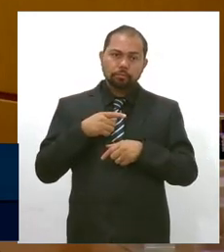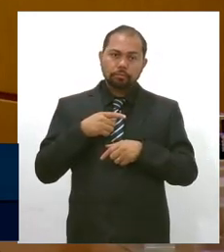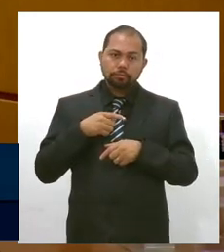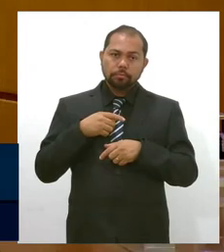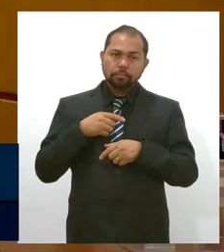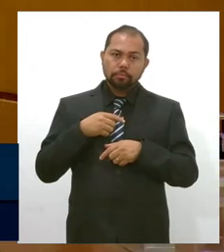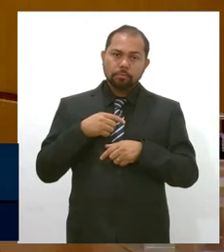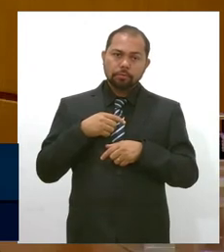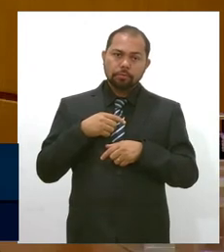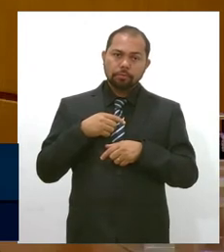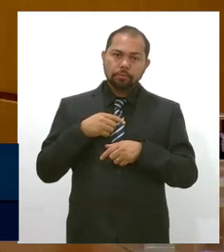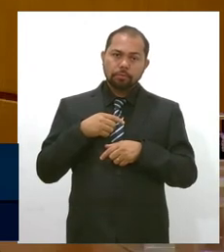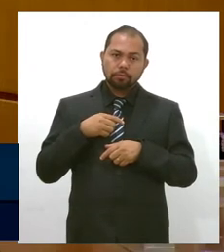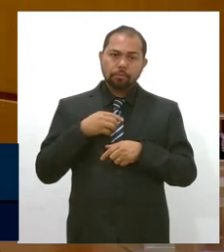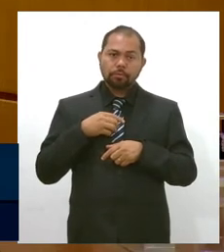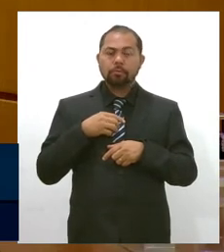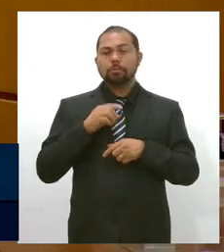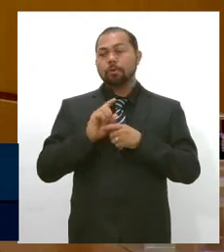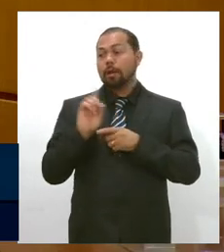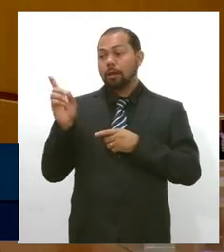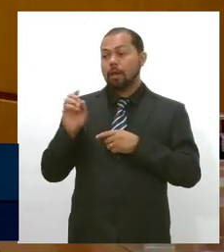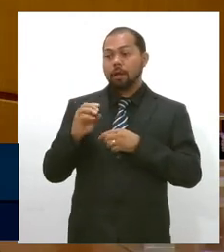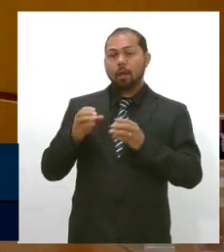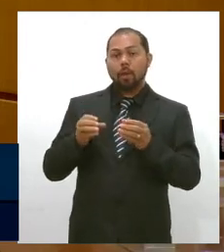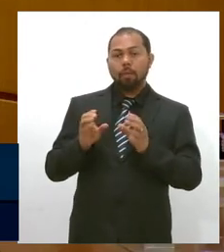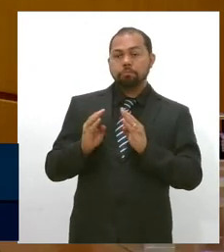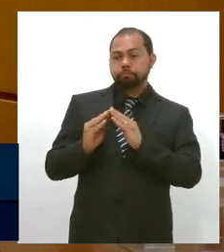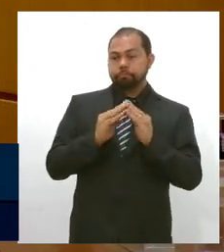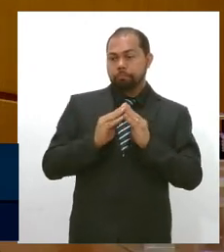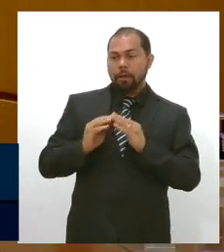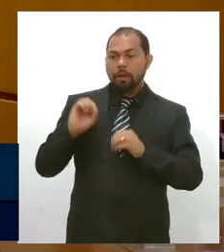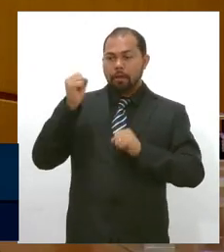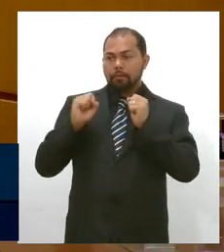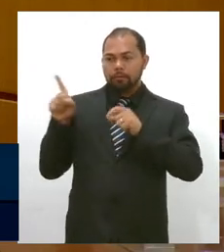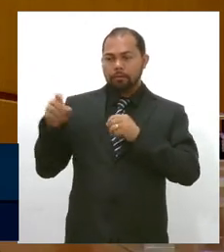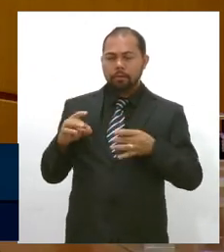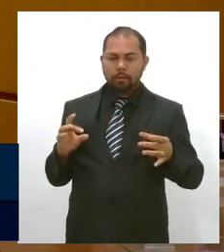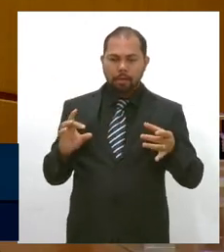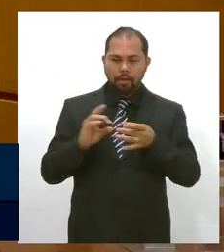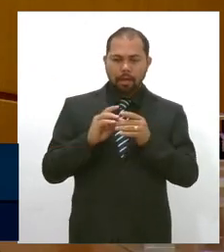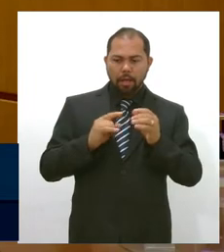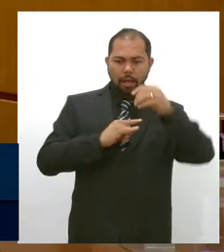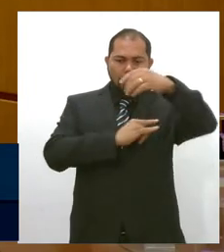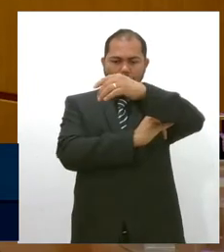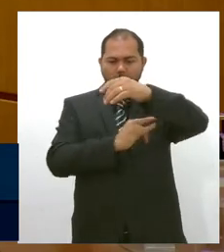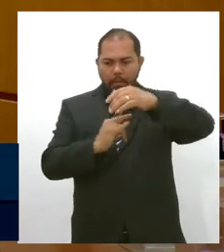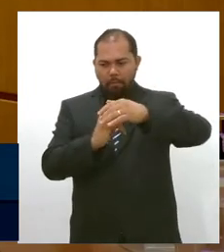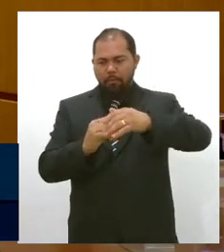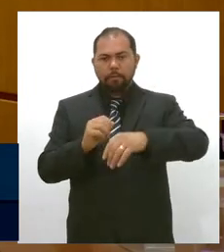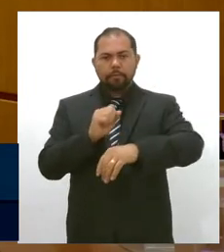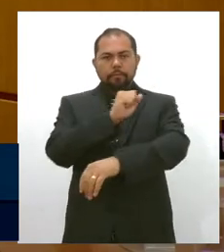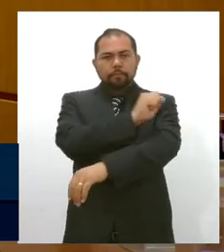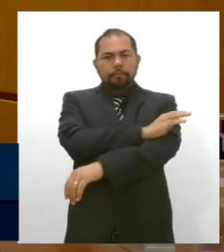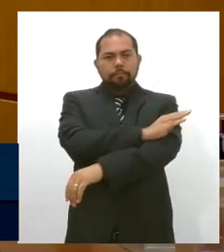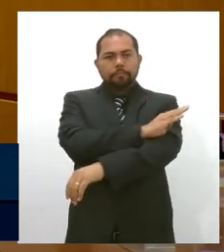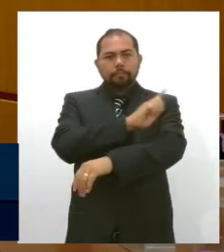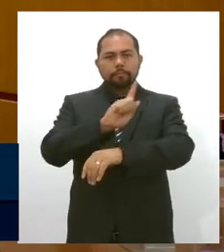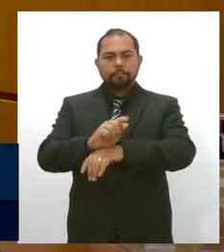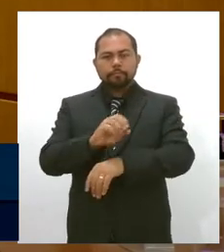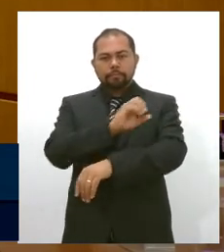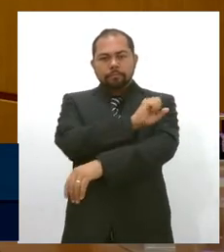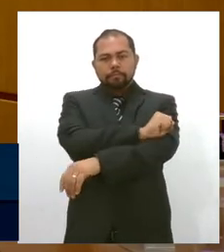naquela localidade da ponte que liga Aracaju à Barra dos Coqueiros, em direção ao centro da cidade, chegando até o calçadão da nossa,